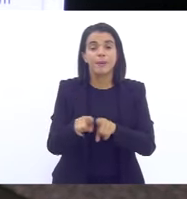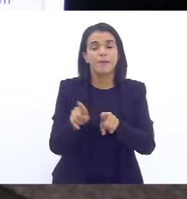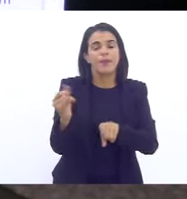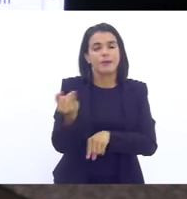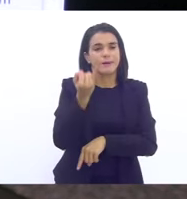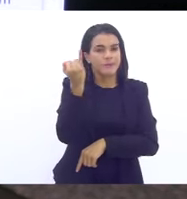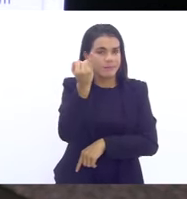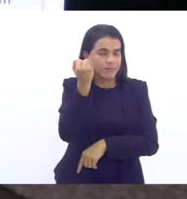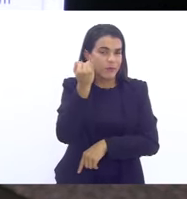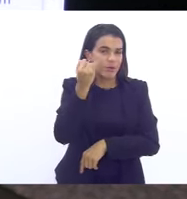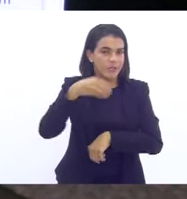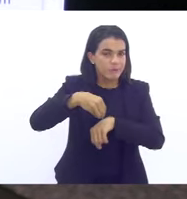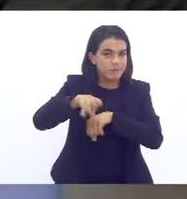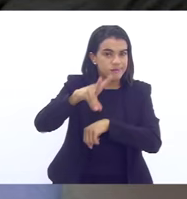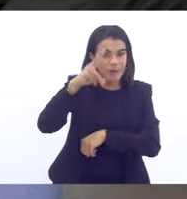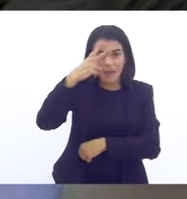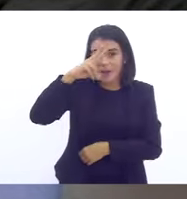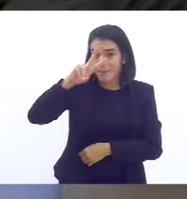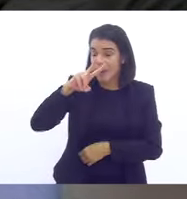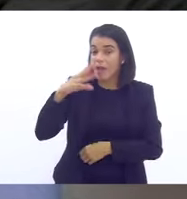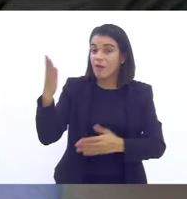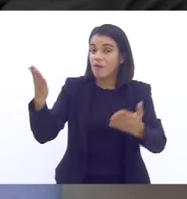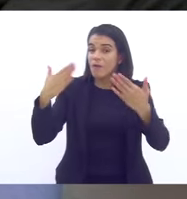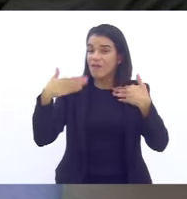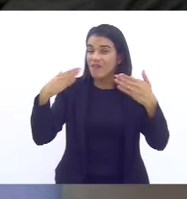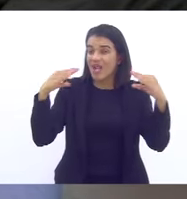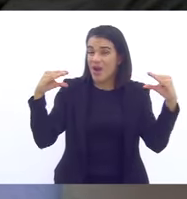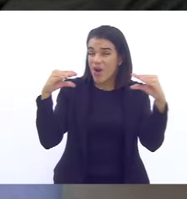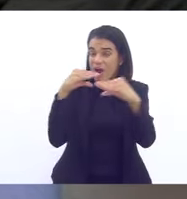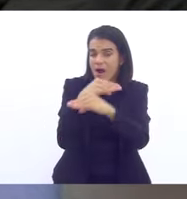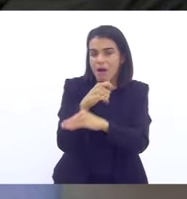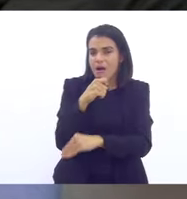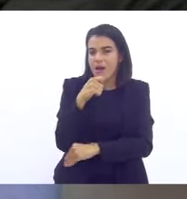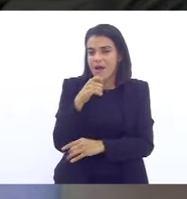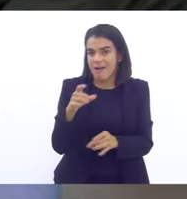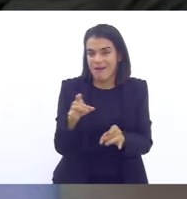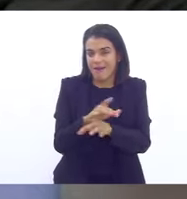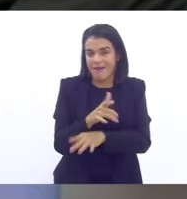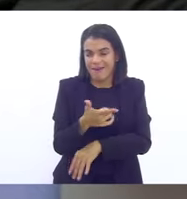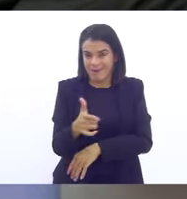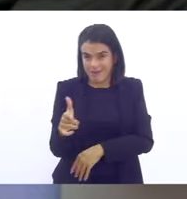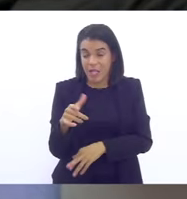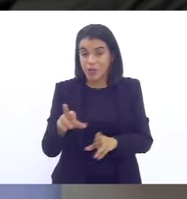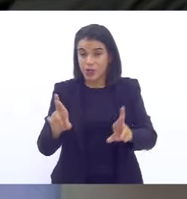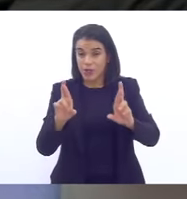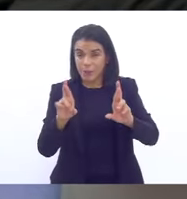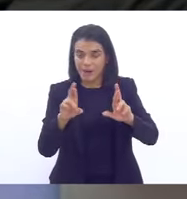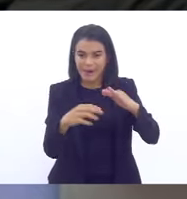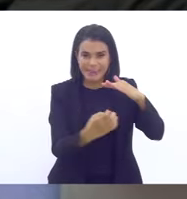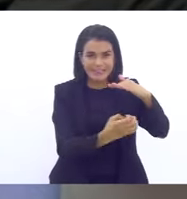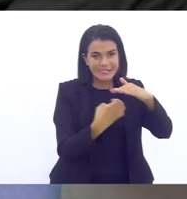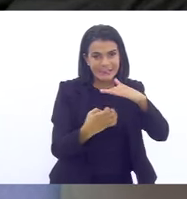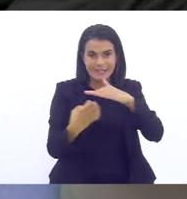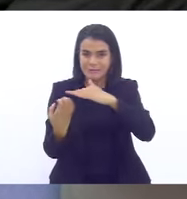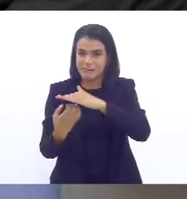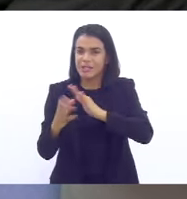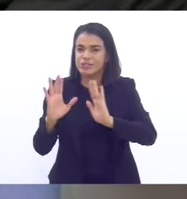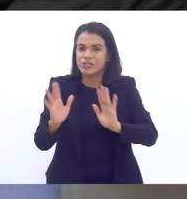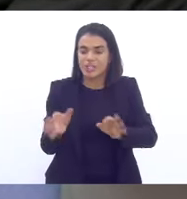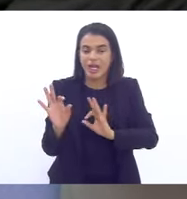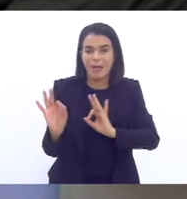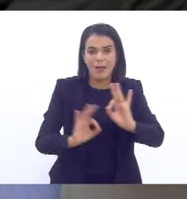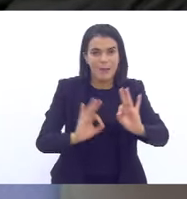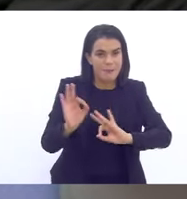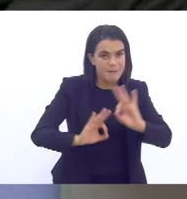lembrar, como foi colocado aqui, que o verão ainda não chegou e que a gente espera que as concessionárias estejam preparadas para